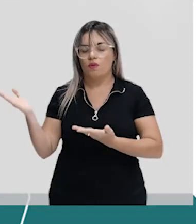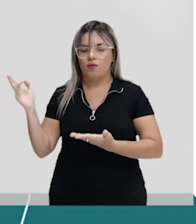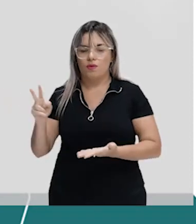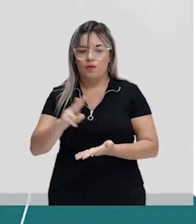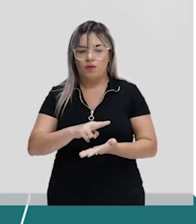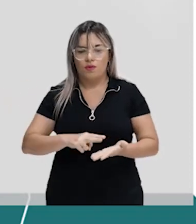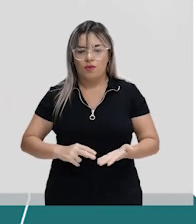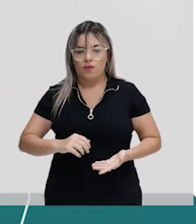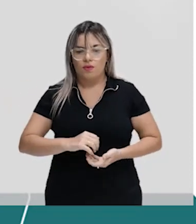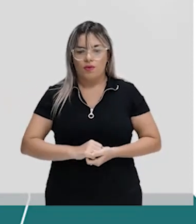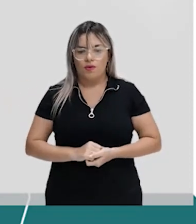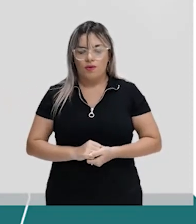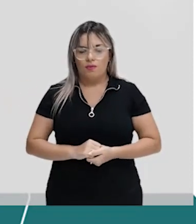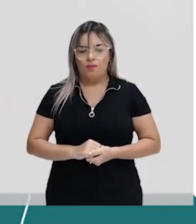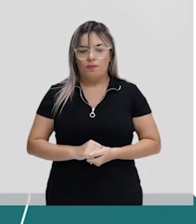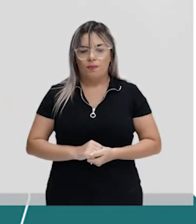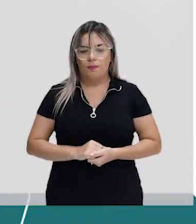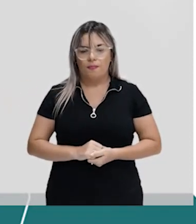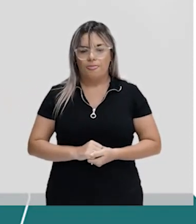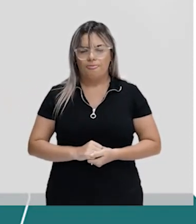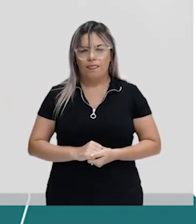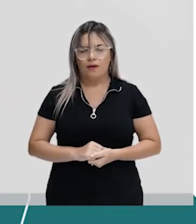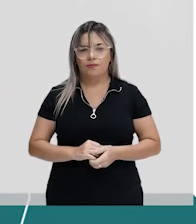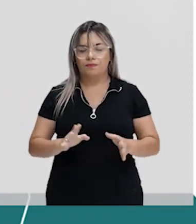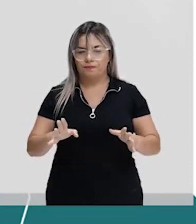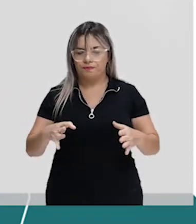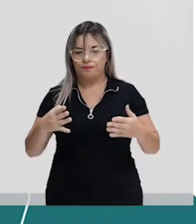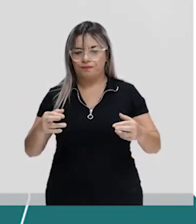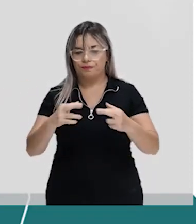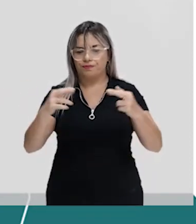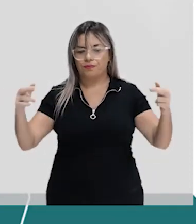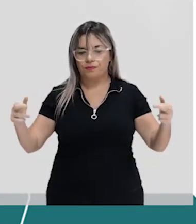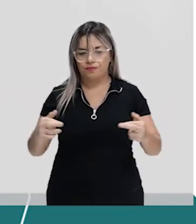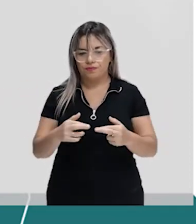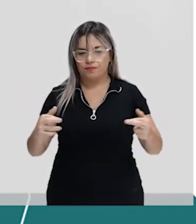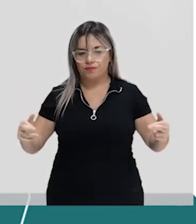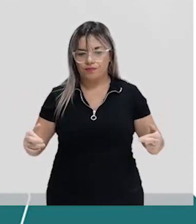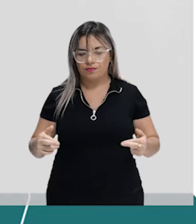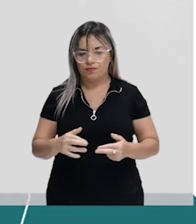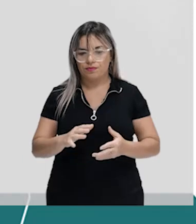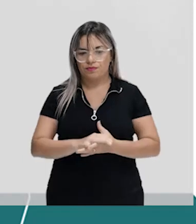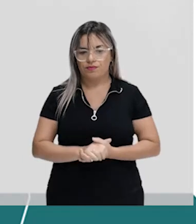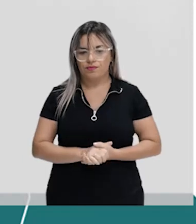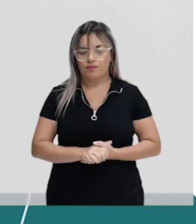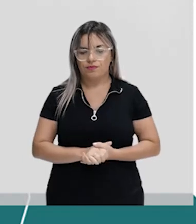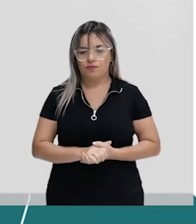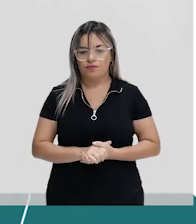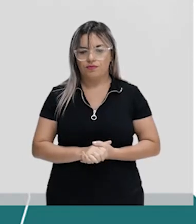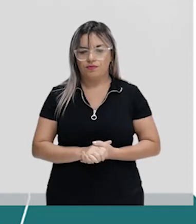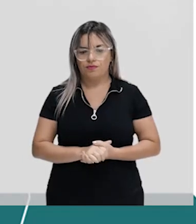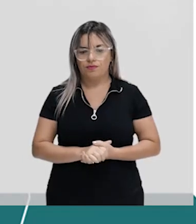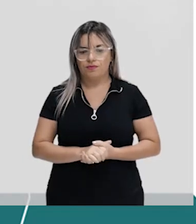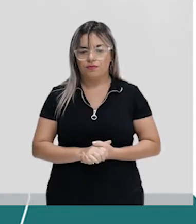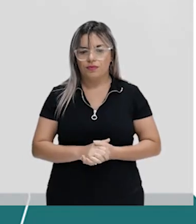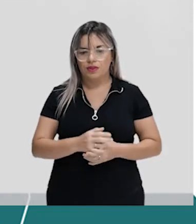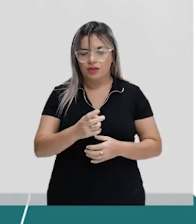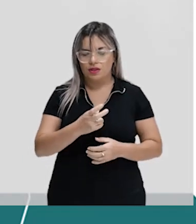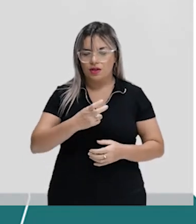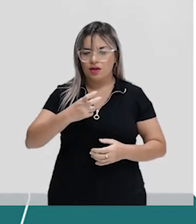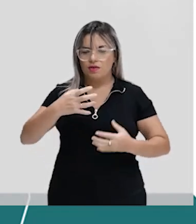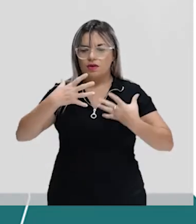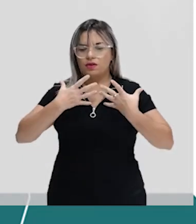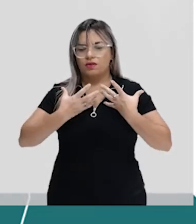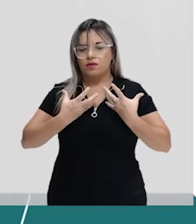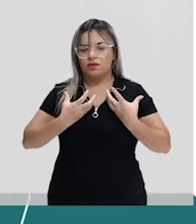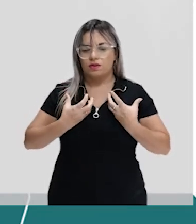pouco alevantando. Preste atenção aí na rima. Que nós no mar ouvimos claramente,